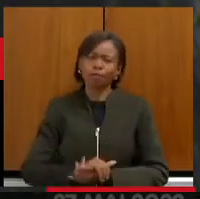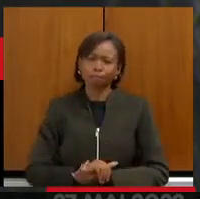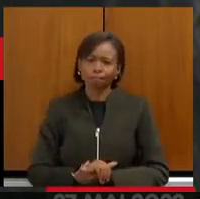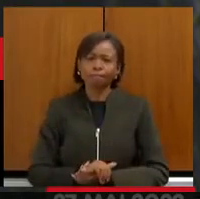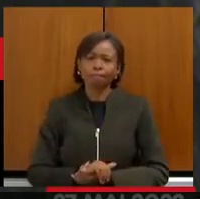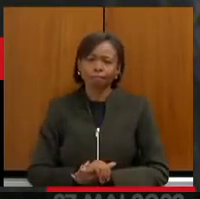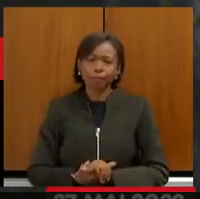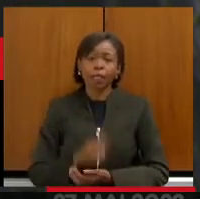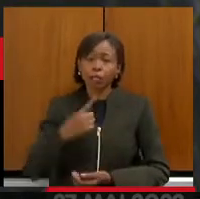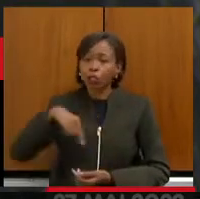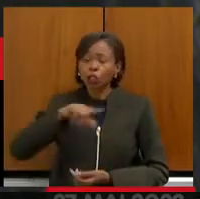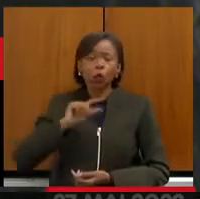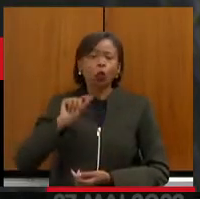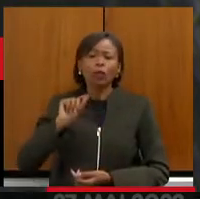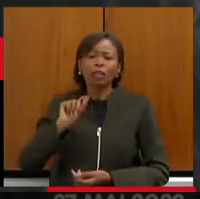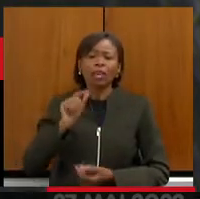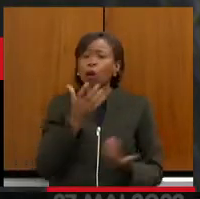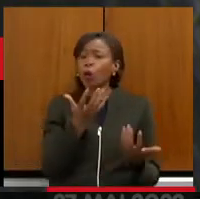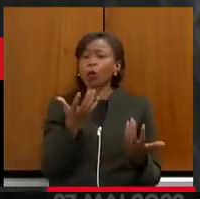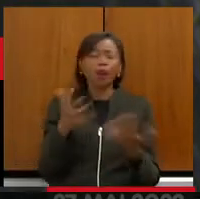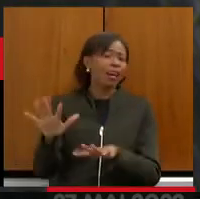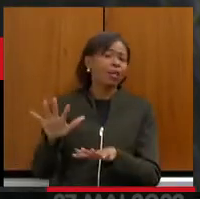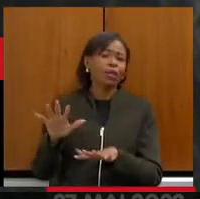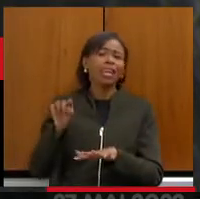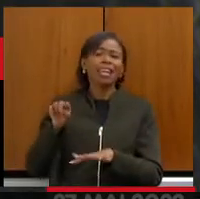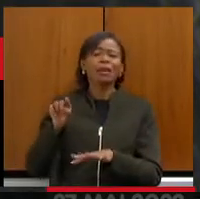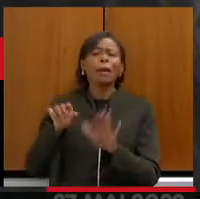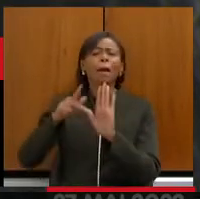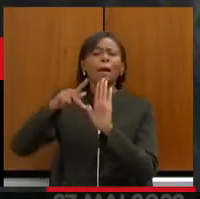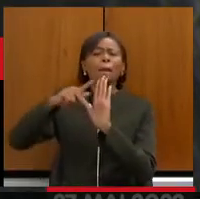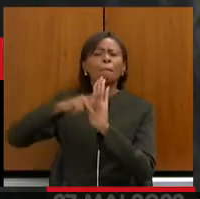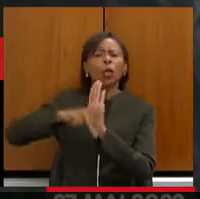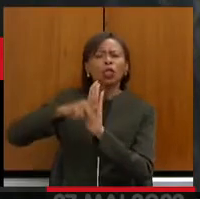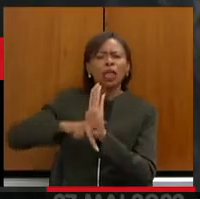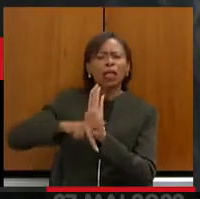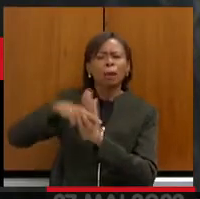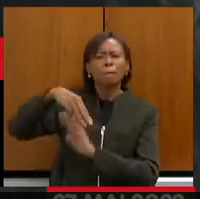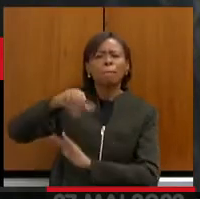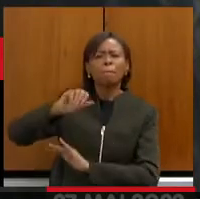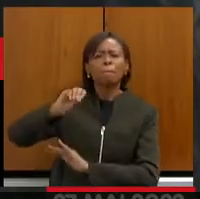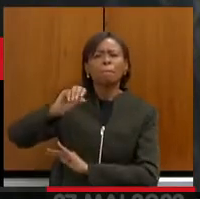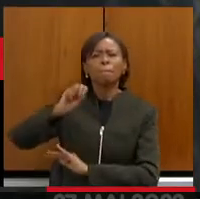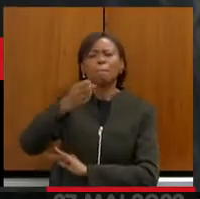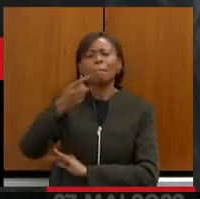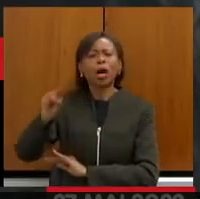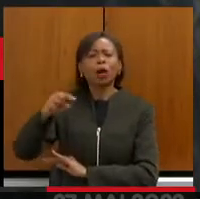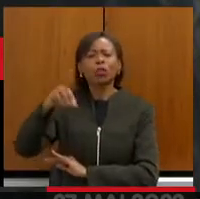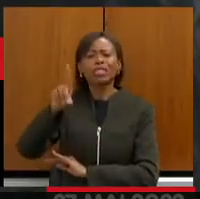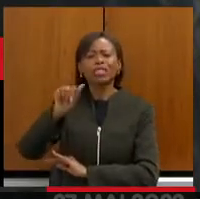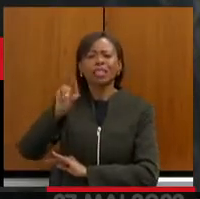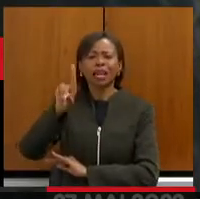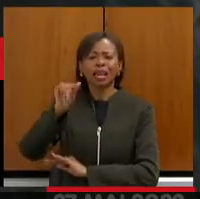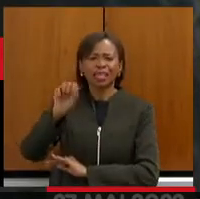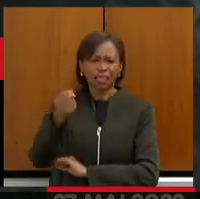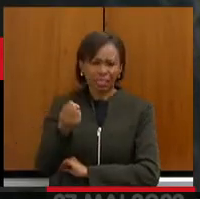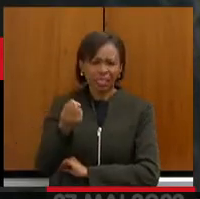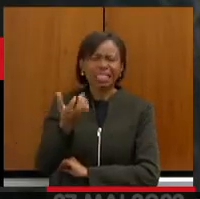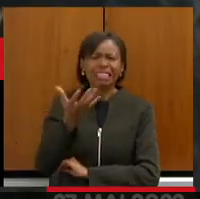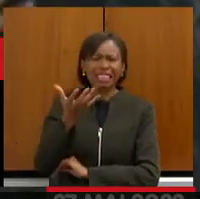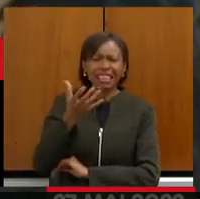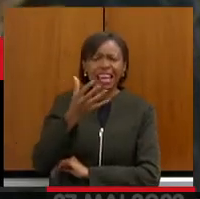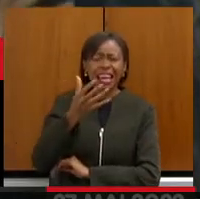é esse projeto mãos dadas que propõe a precarização a municipalização